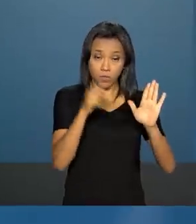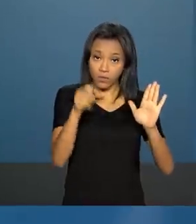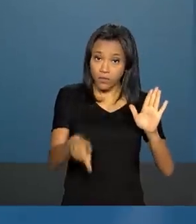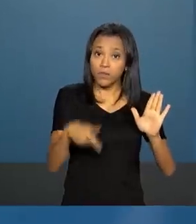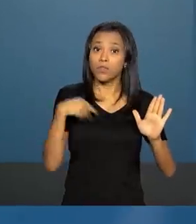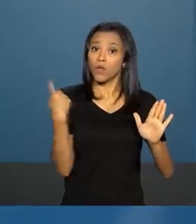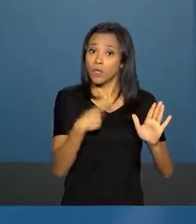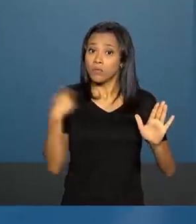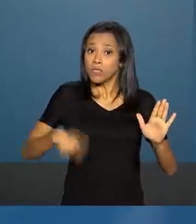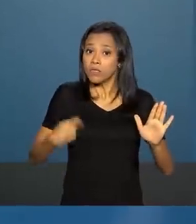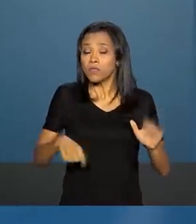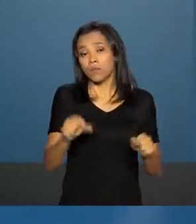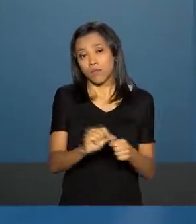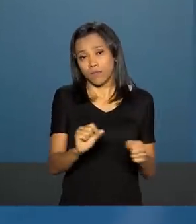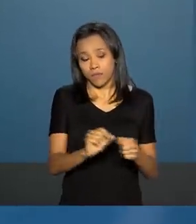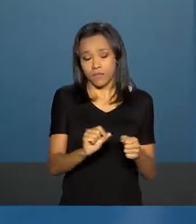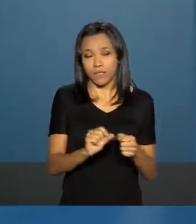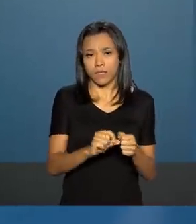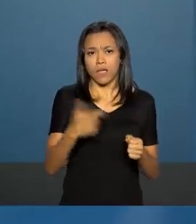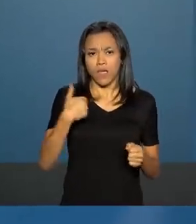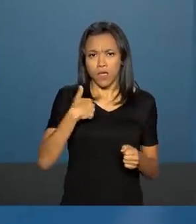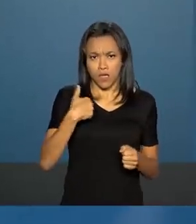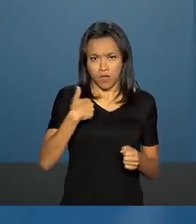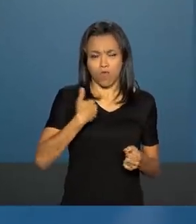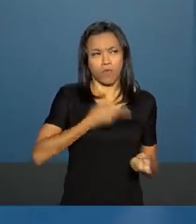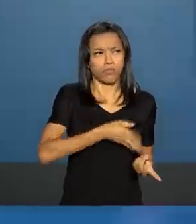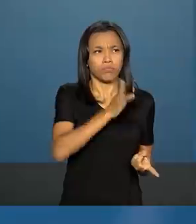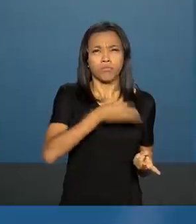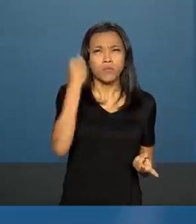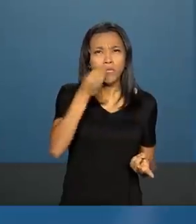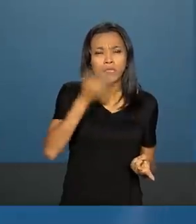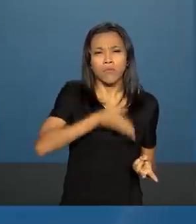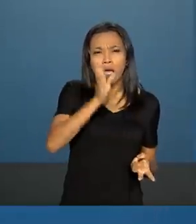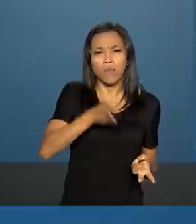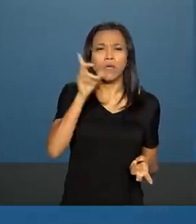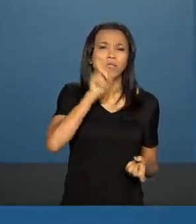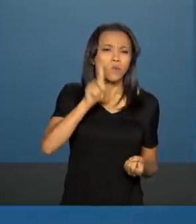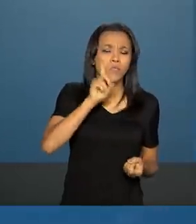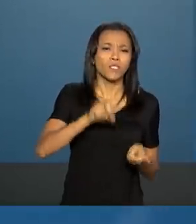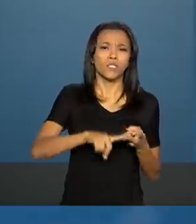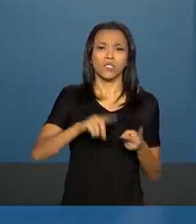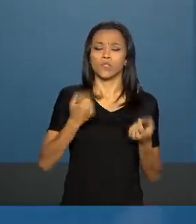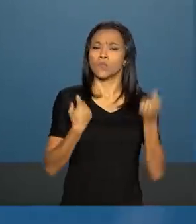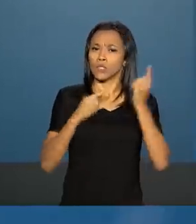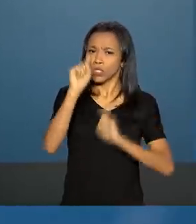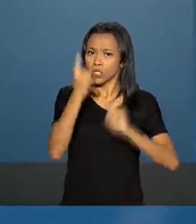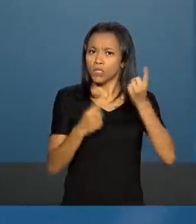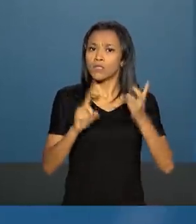fazê-la. Nessas minhas recentes andanças pelo mundo, Estados Unidos, Chile, Israel,